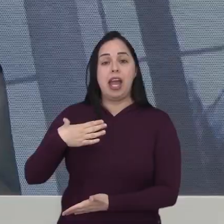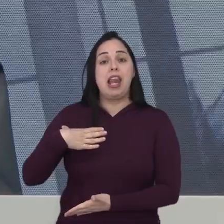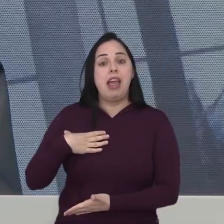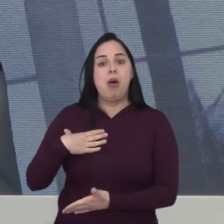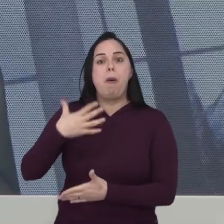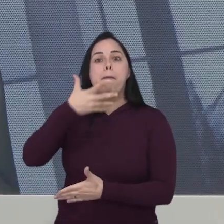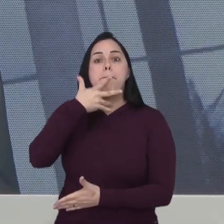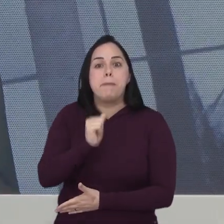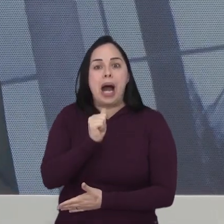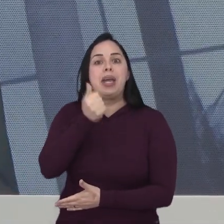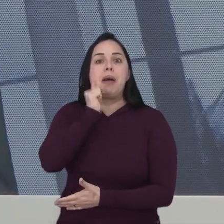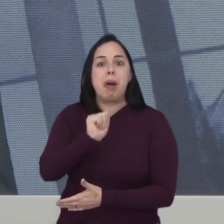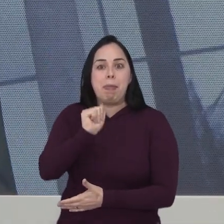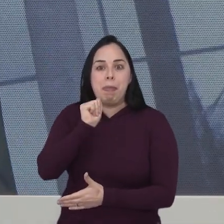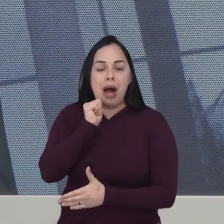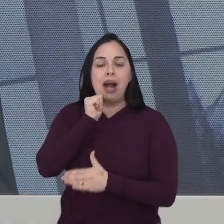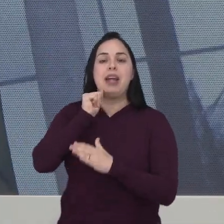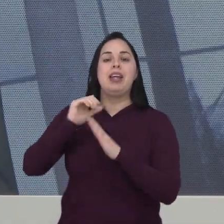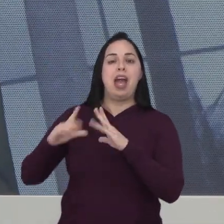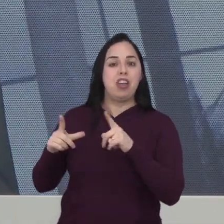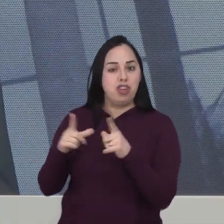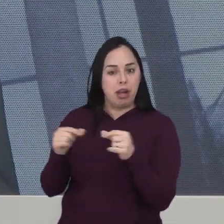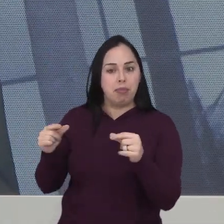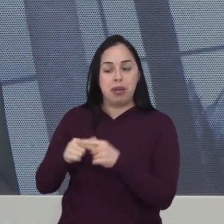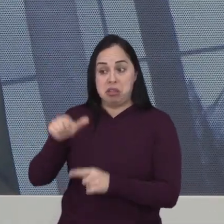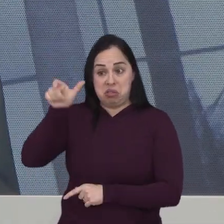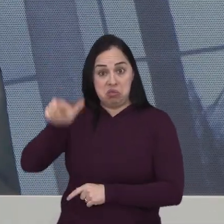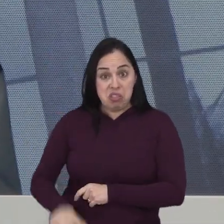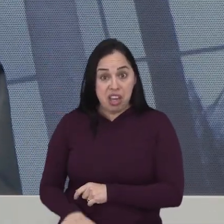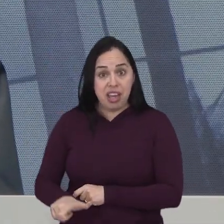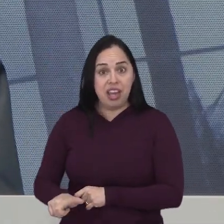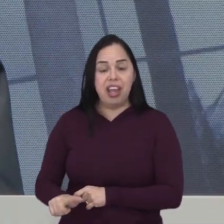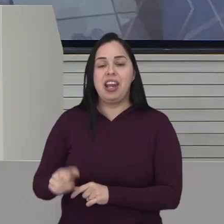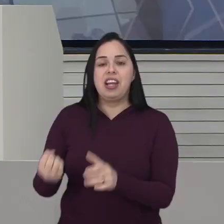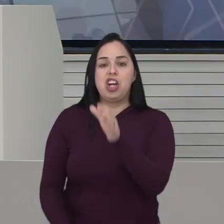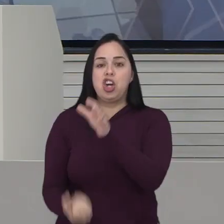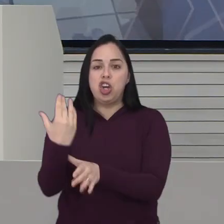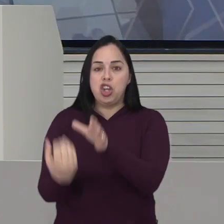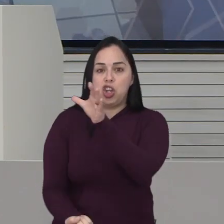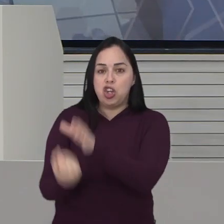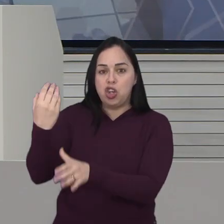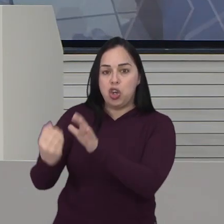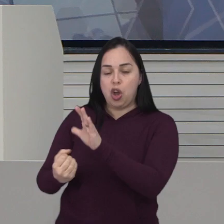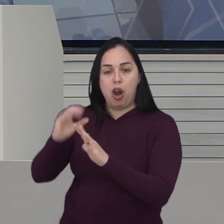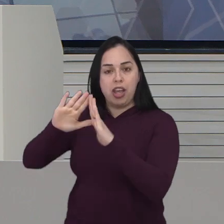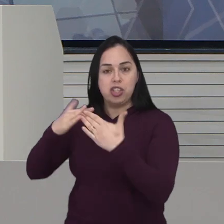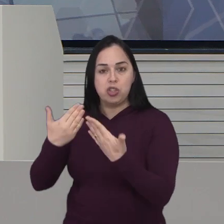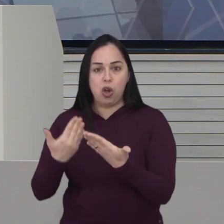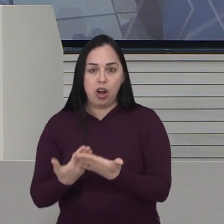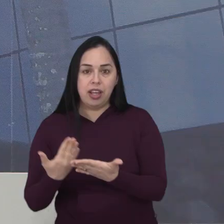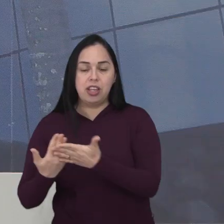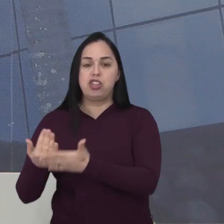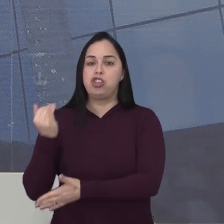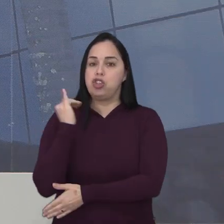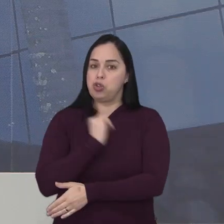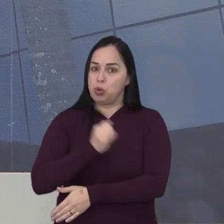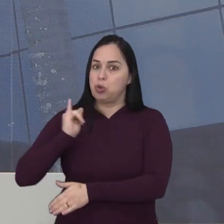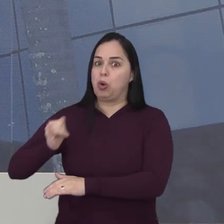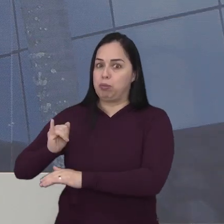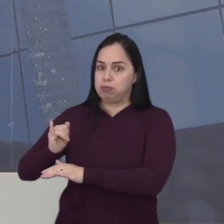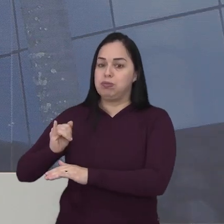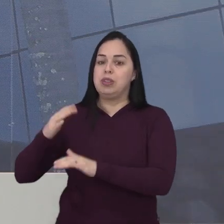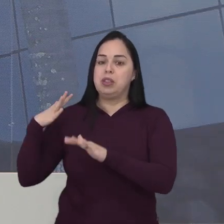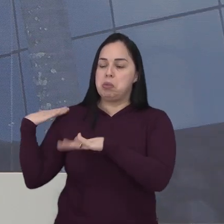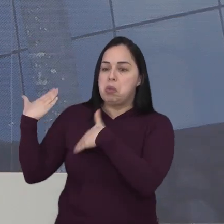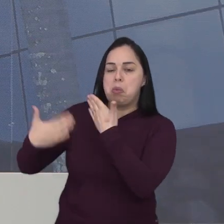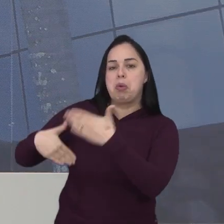Sogabe. Filho de imigrantes japoneses, ele foi um dos percursores das escolinhas comunitárias de judô, com uma